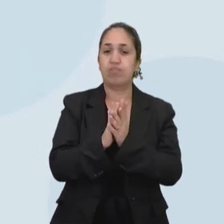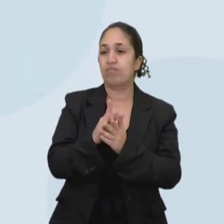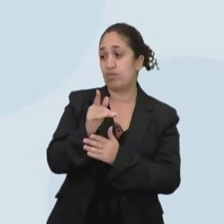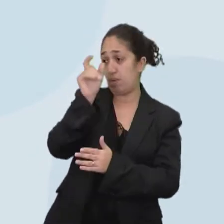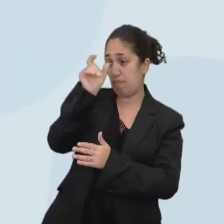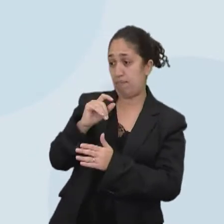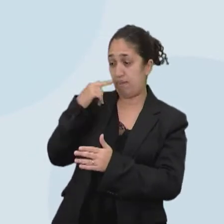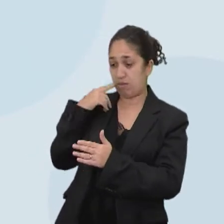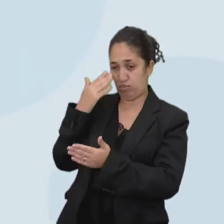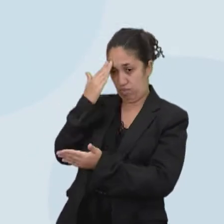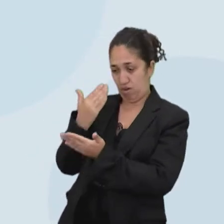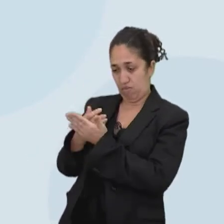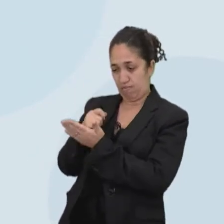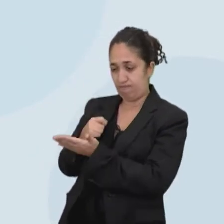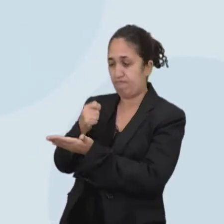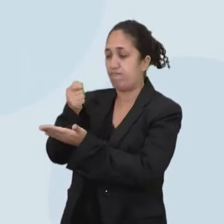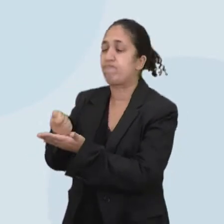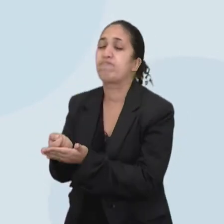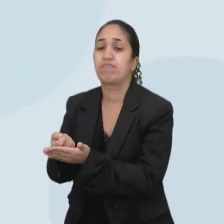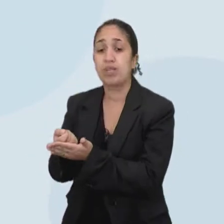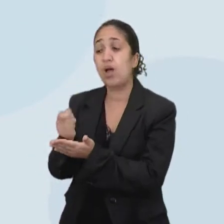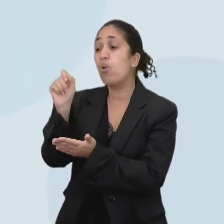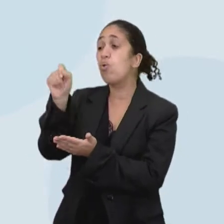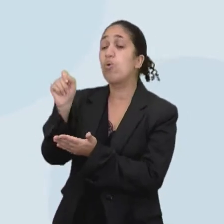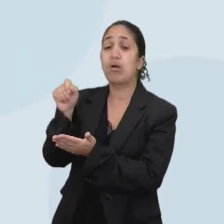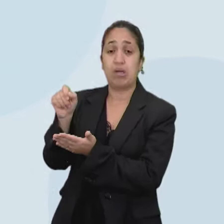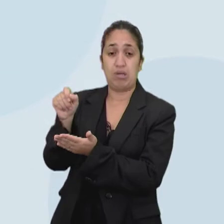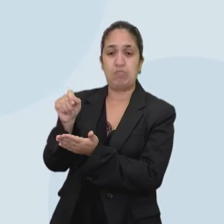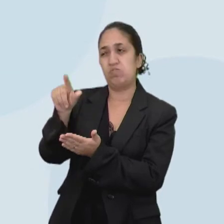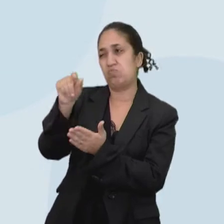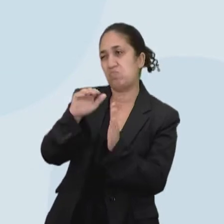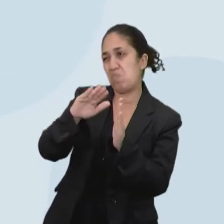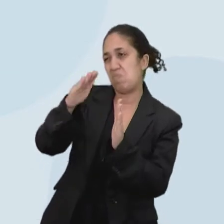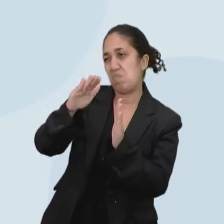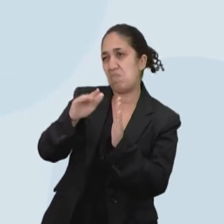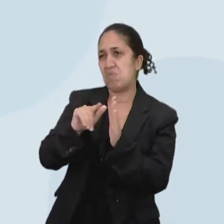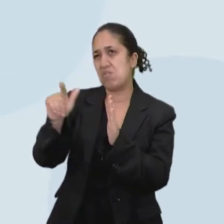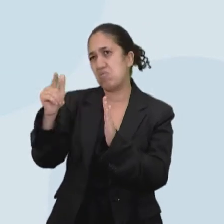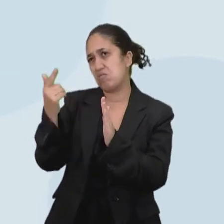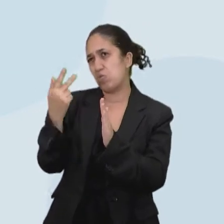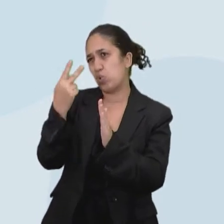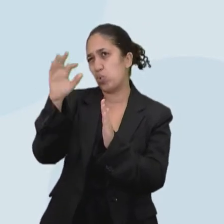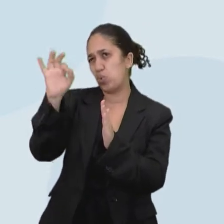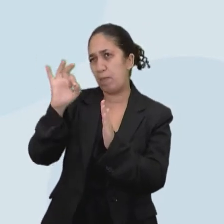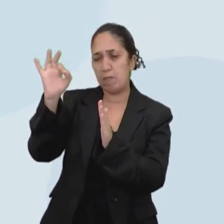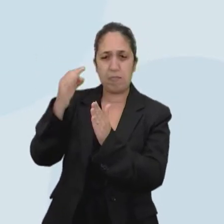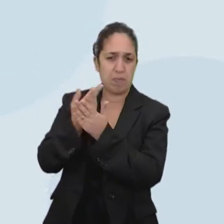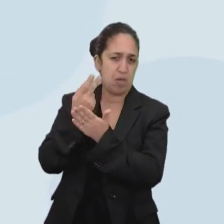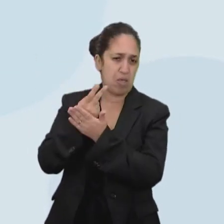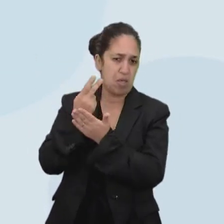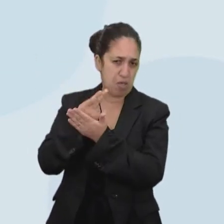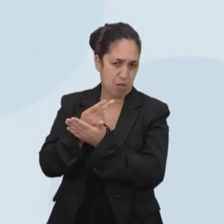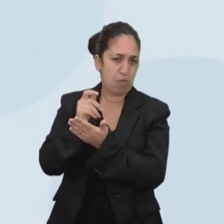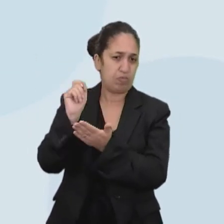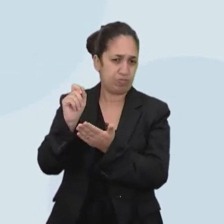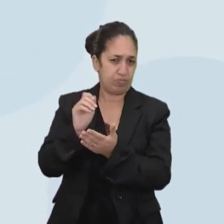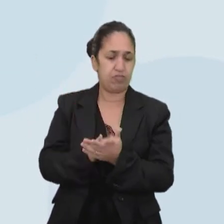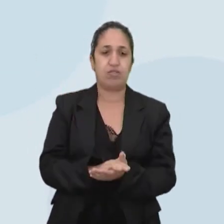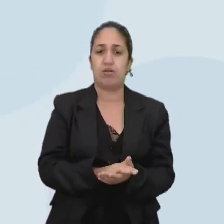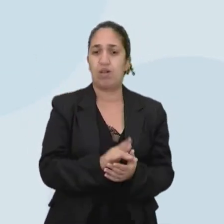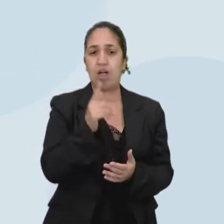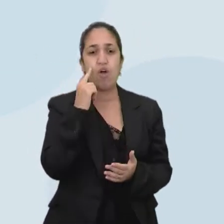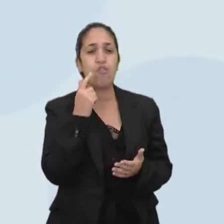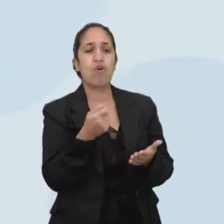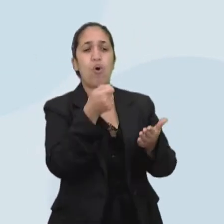é muito comum isso aí, né? Ele determina uma margem de erro de 2%, ok? Então, vou contratar